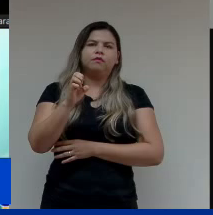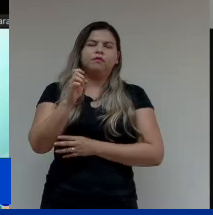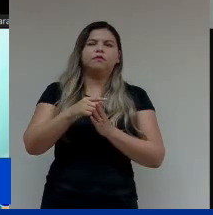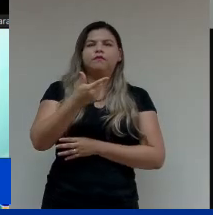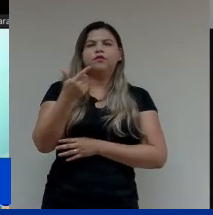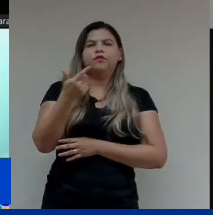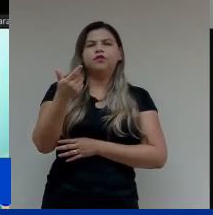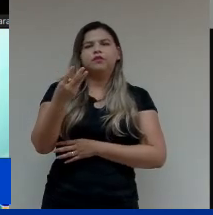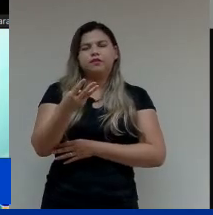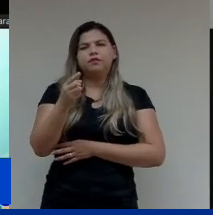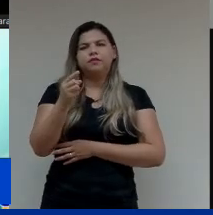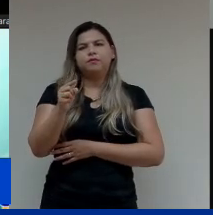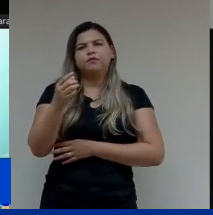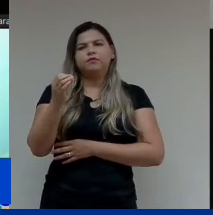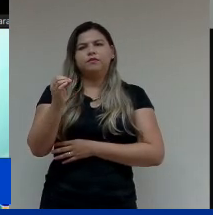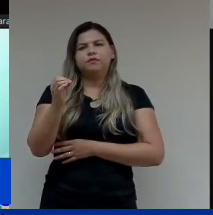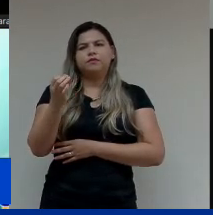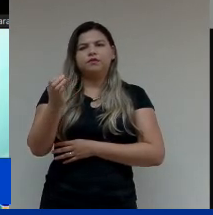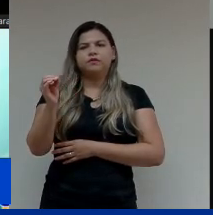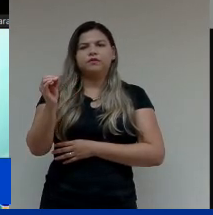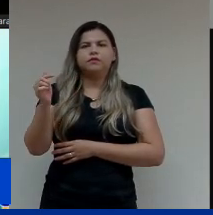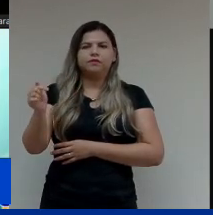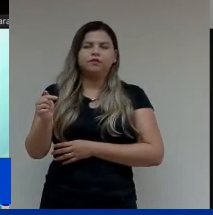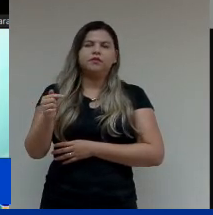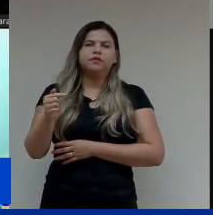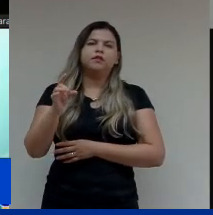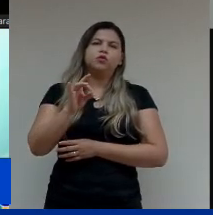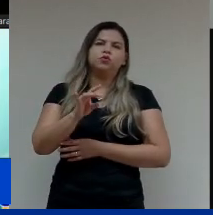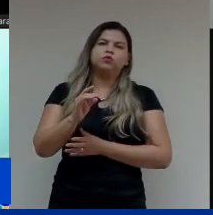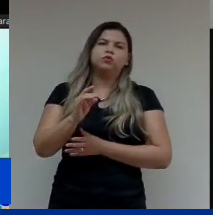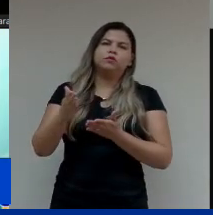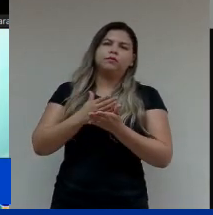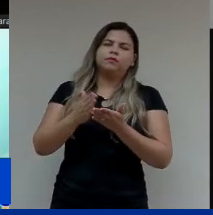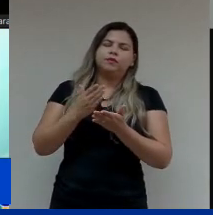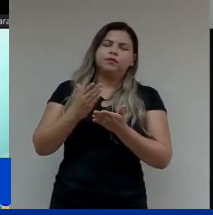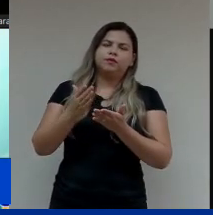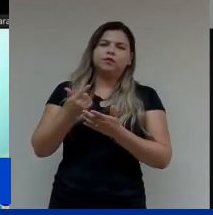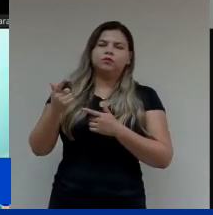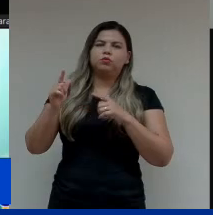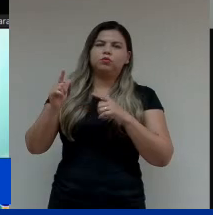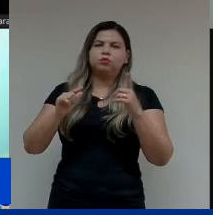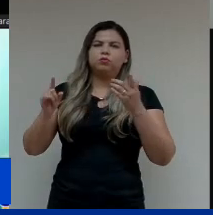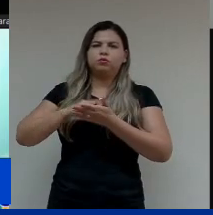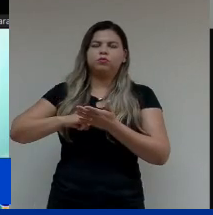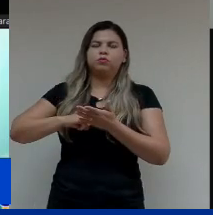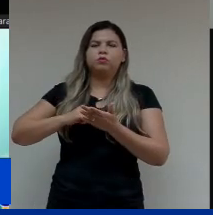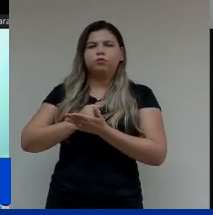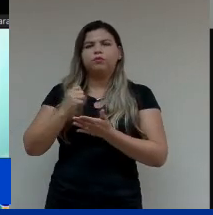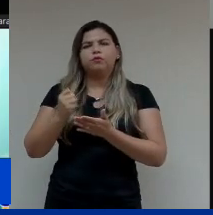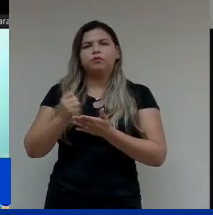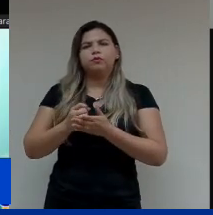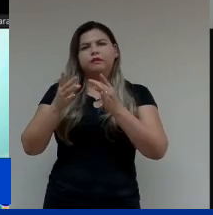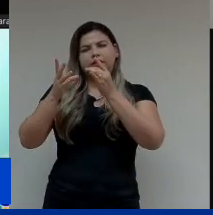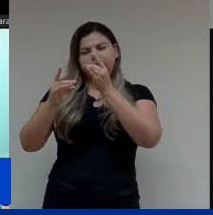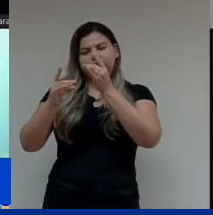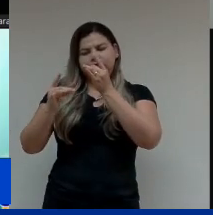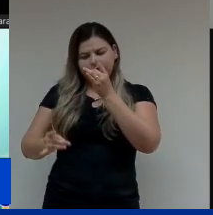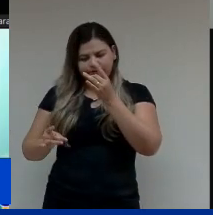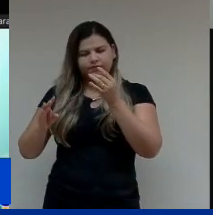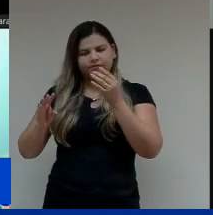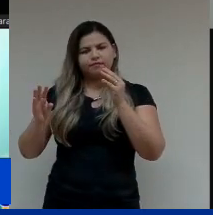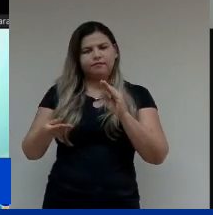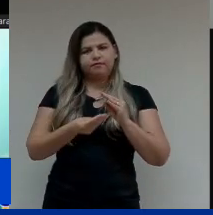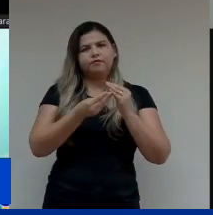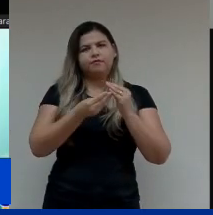23.607, que exige apenas a apresentação de documentos fiscais idôneos e detalhados para a comprovação